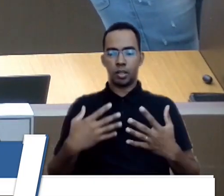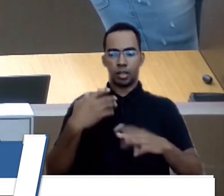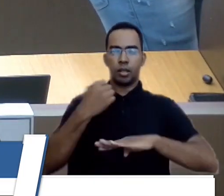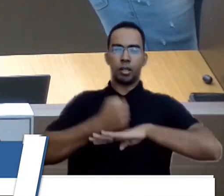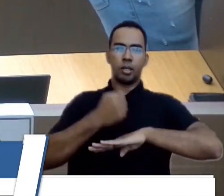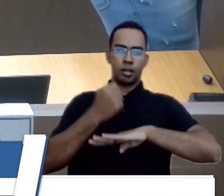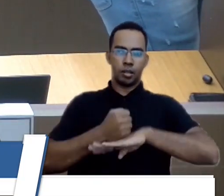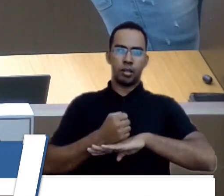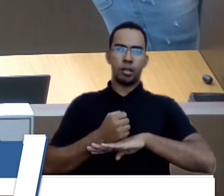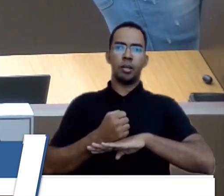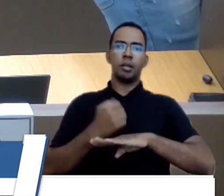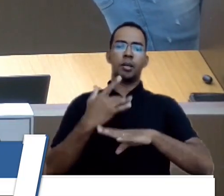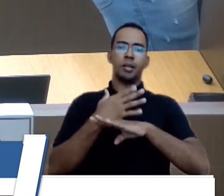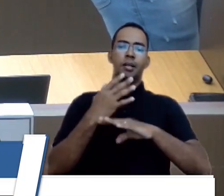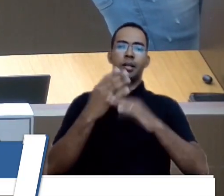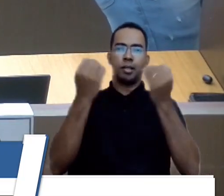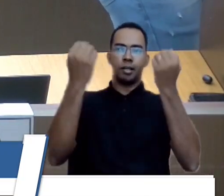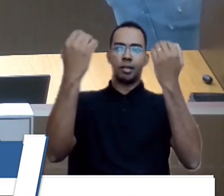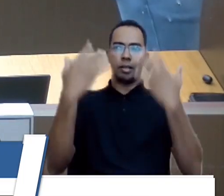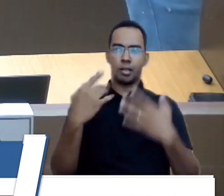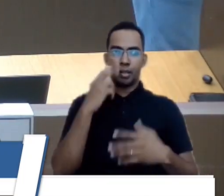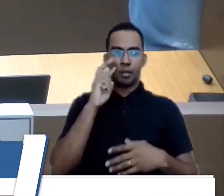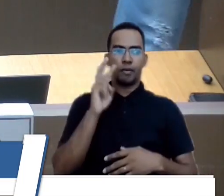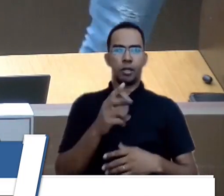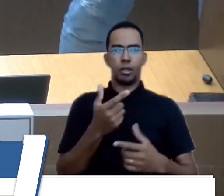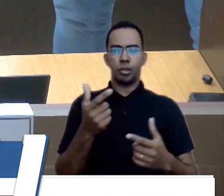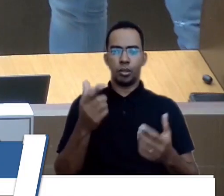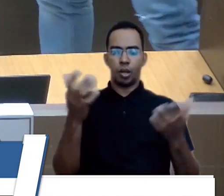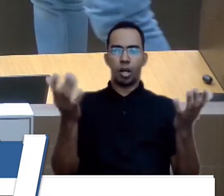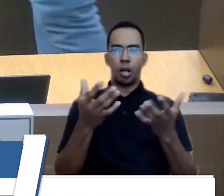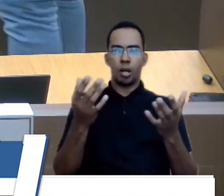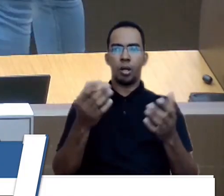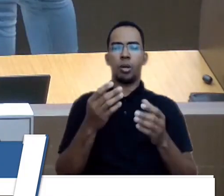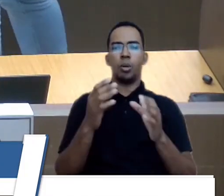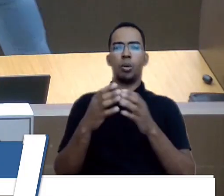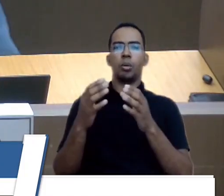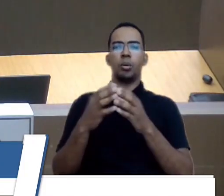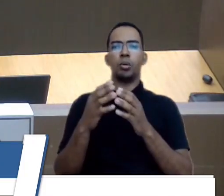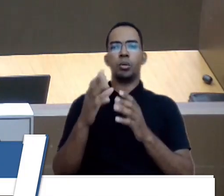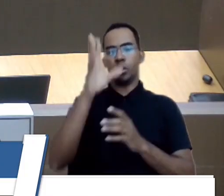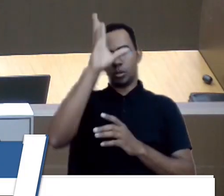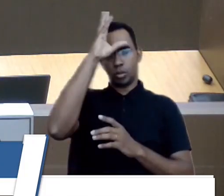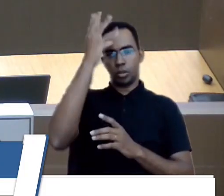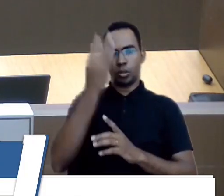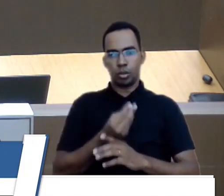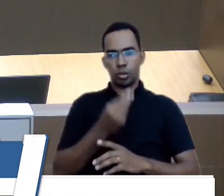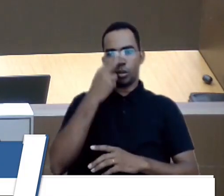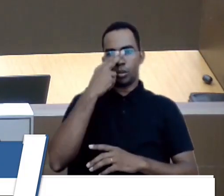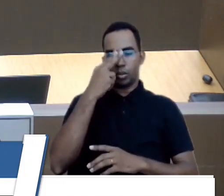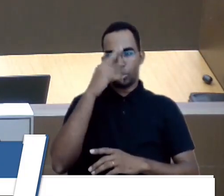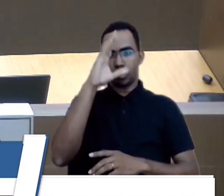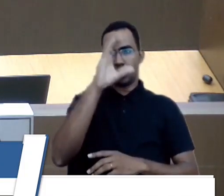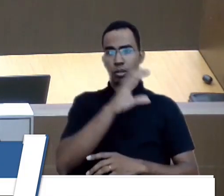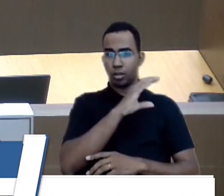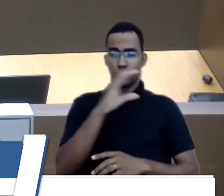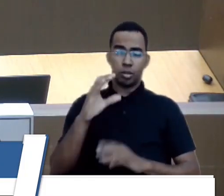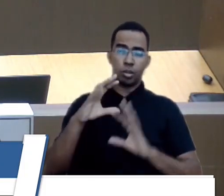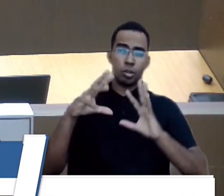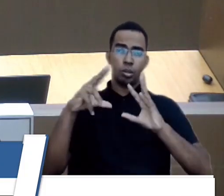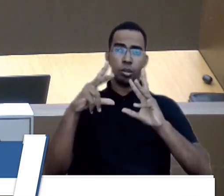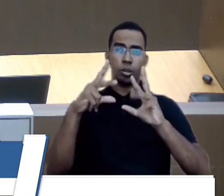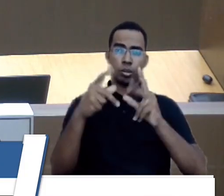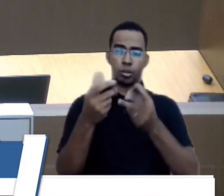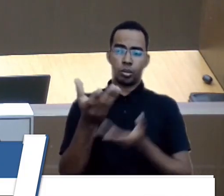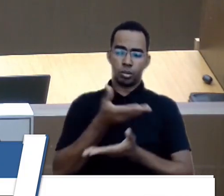cidade abençoada. A gente acompanha não só agora a doutrina espírita, mas os evangélicos, os católicos, todo mundo trabalhando em